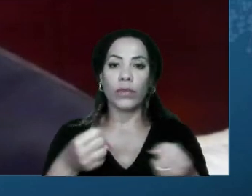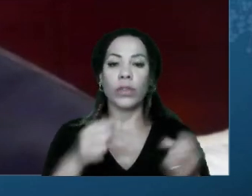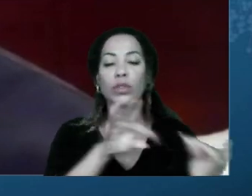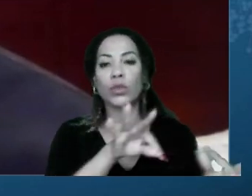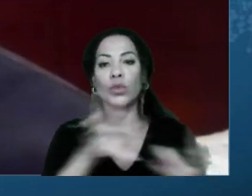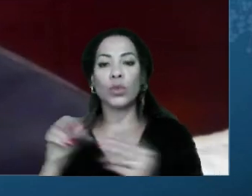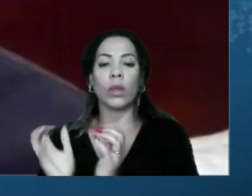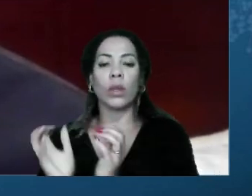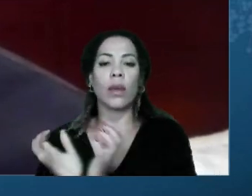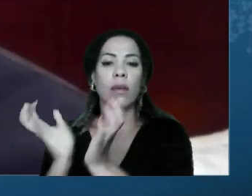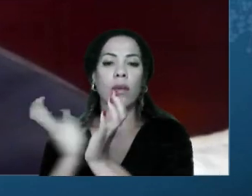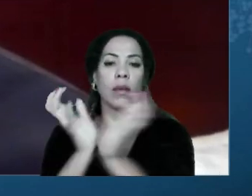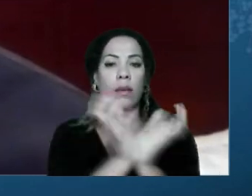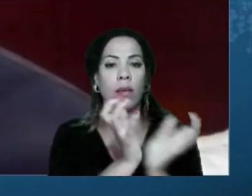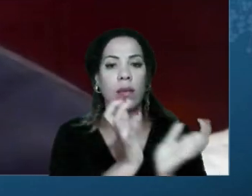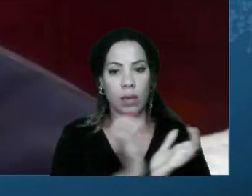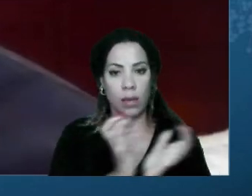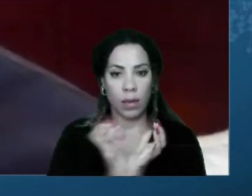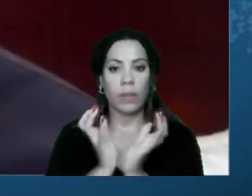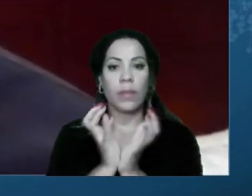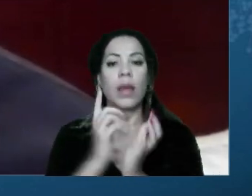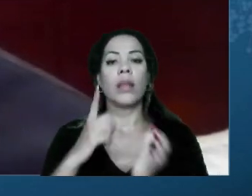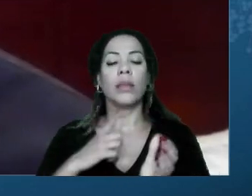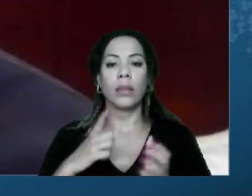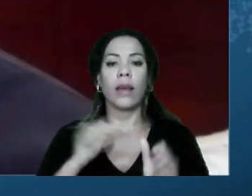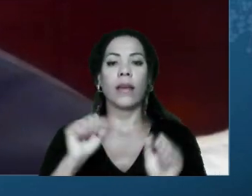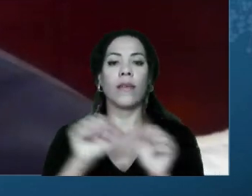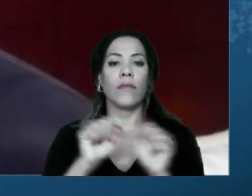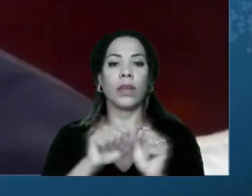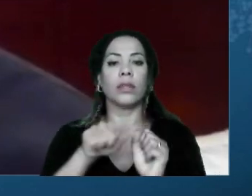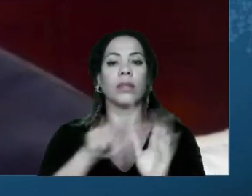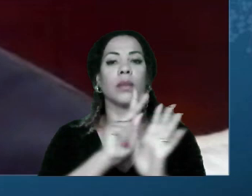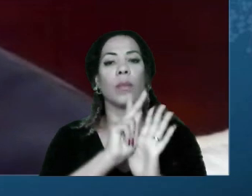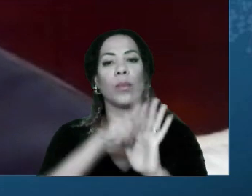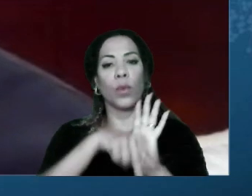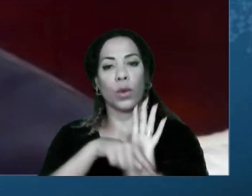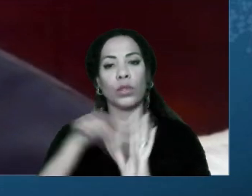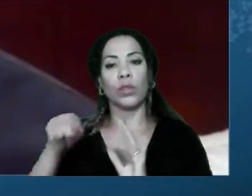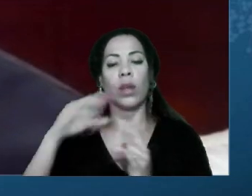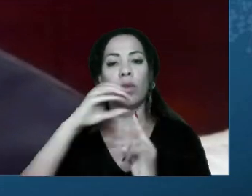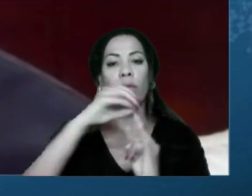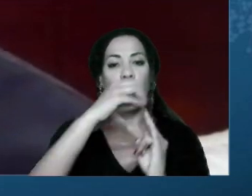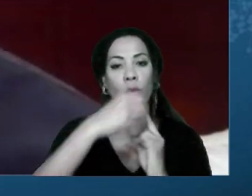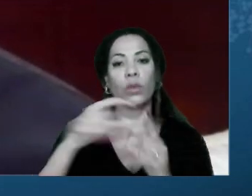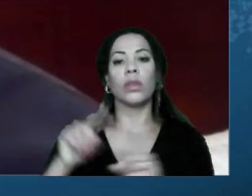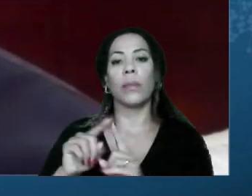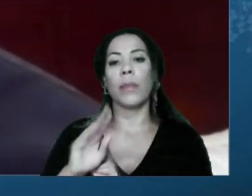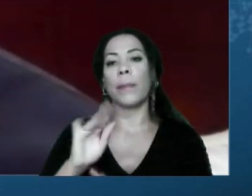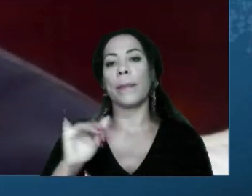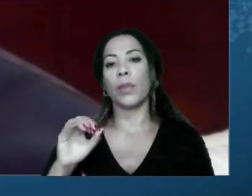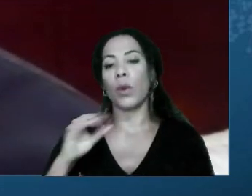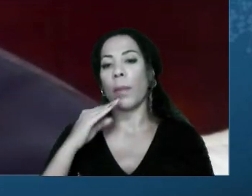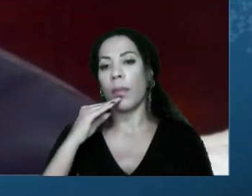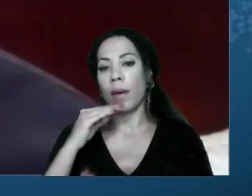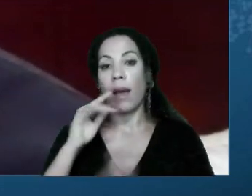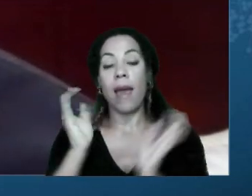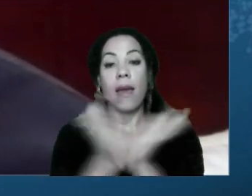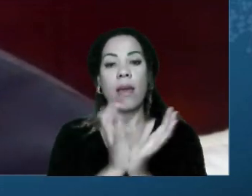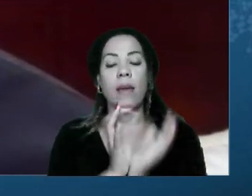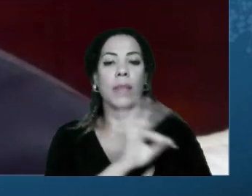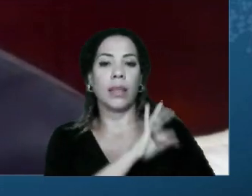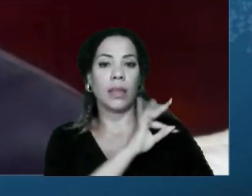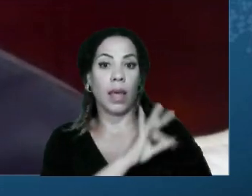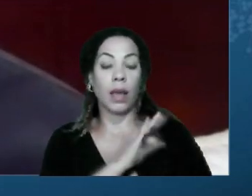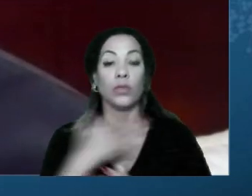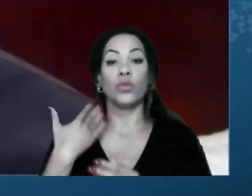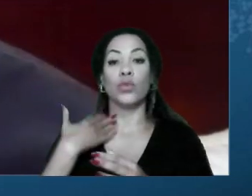as equipes envolvidas neste projeto em Biomanguinhos, na Fiocruz, as equipes técnicas e